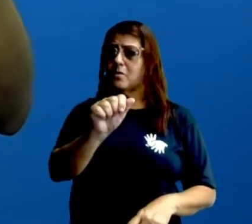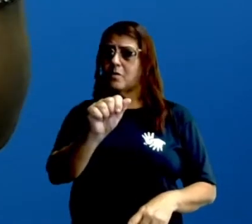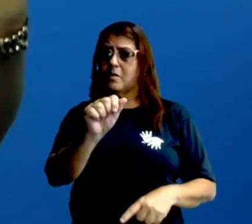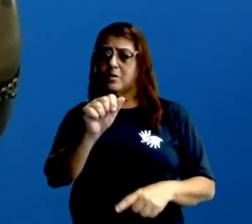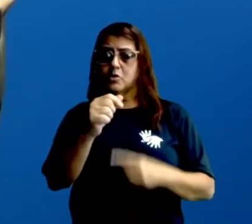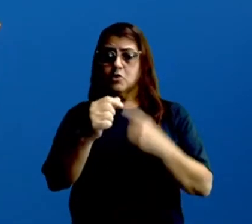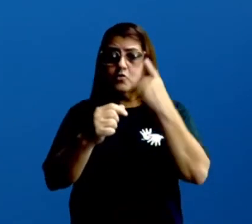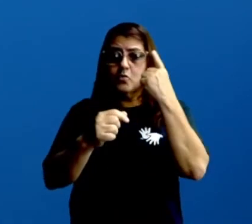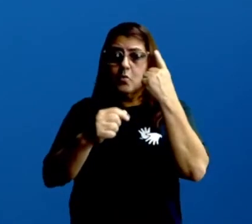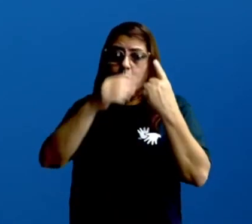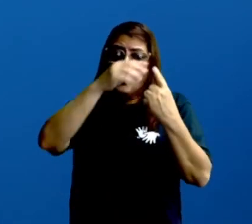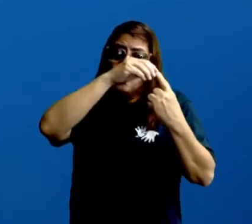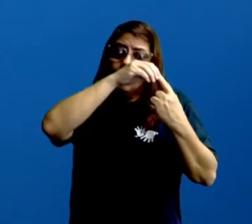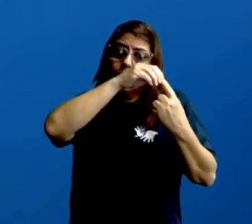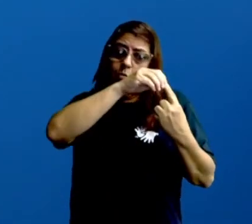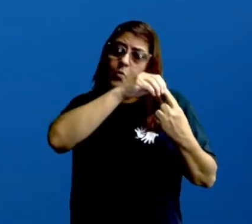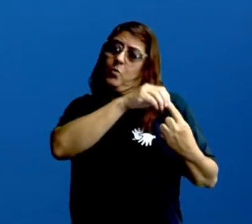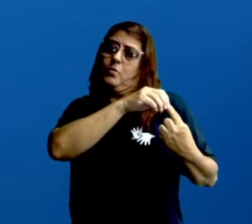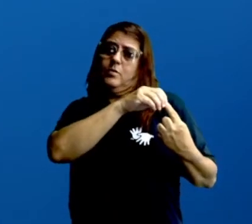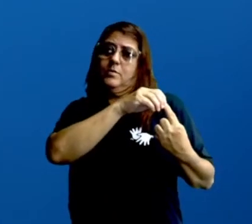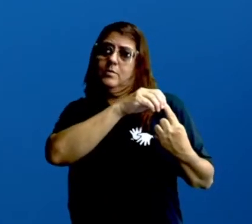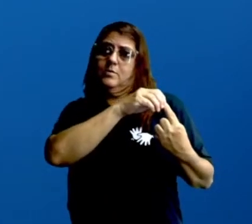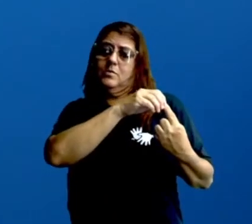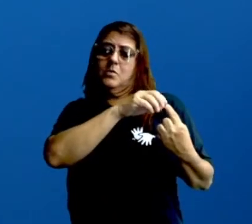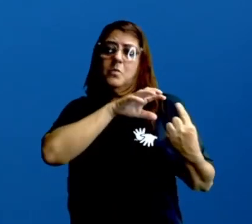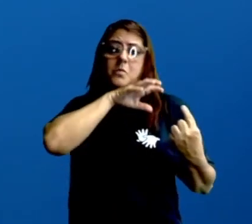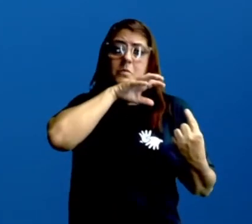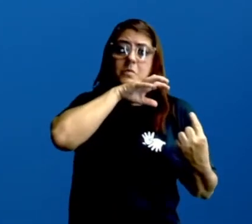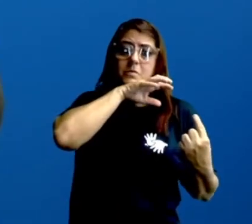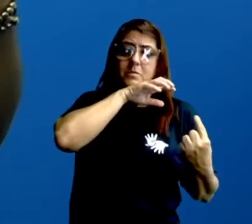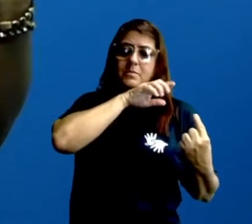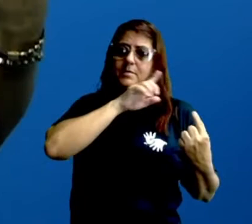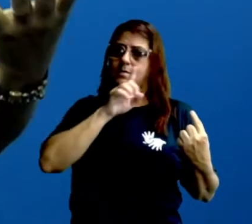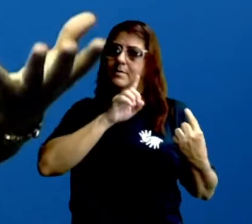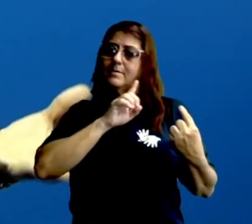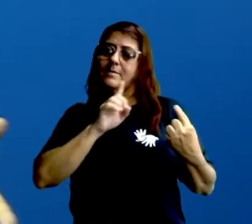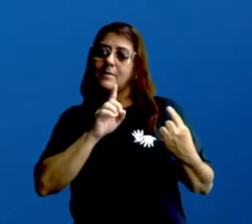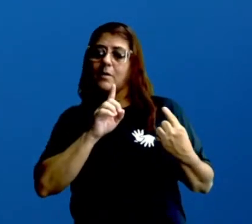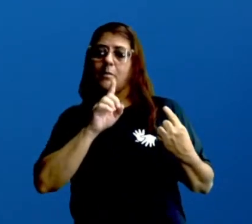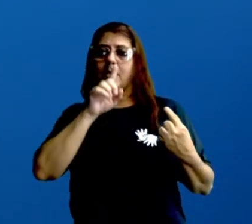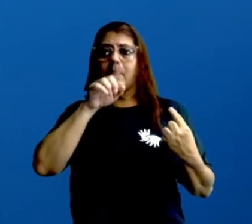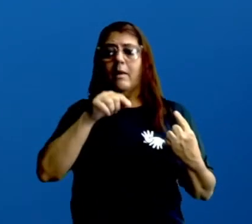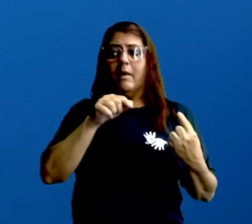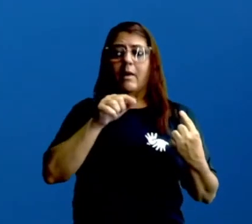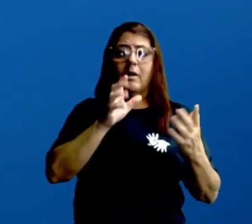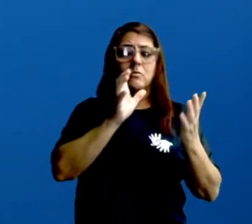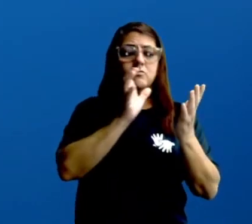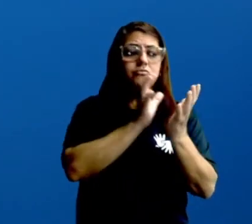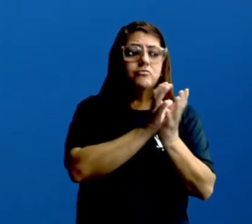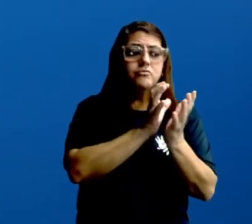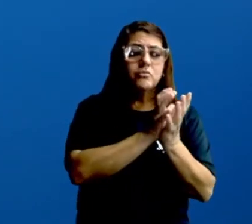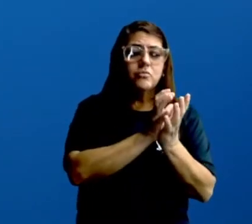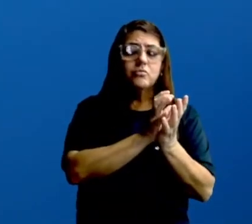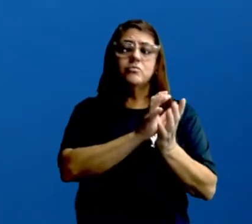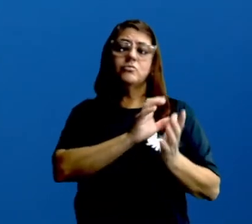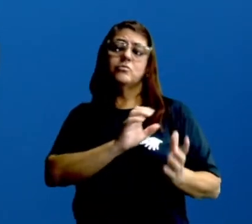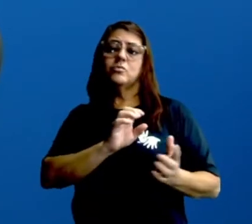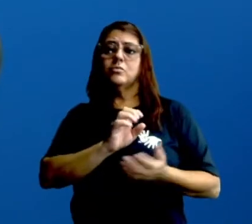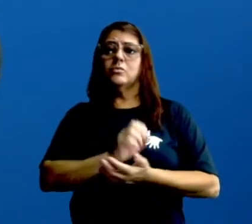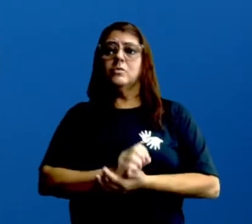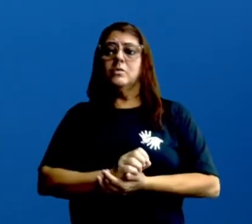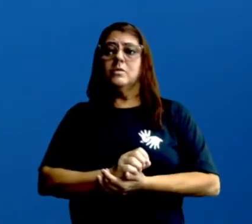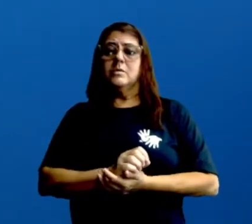verdade não é só a vegetação não é só os animais é um conjunto com os ecossistemas dos microrganismos né